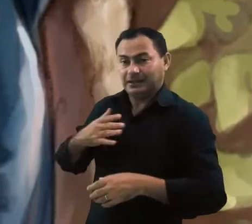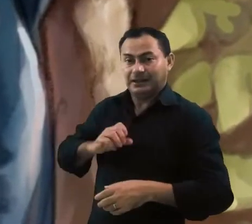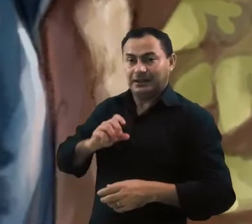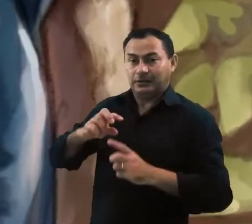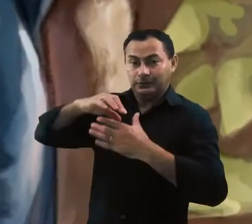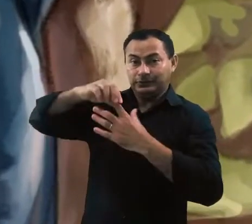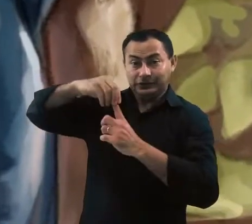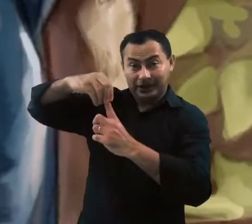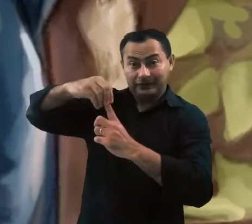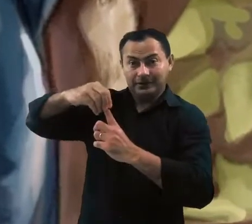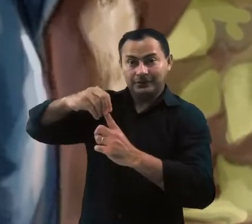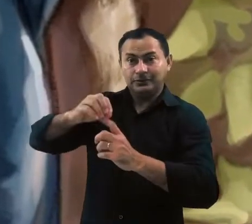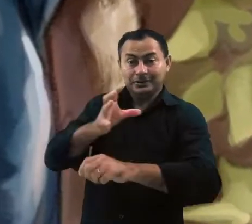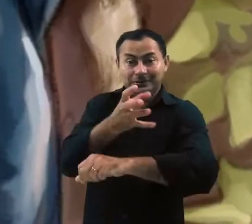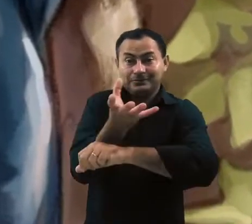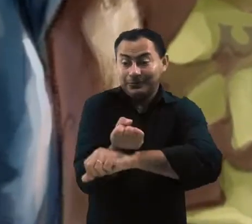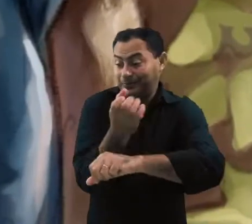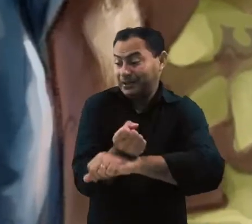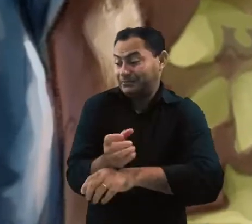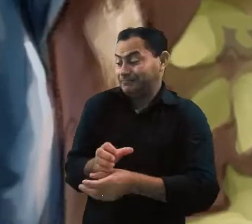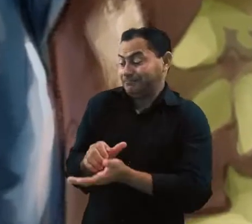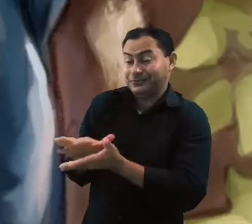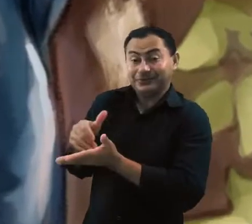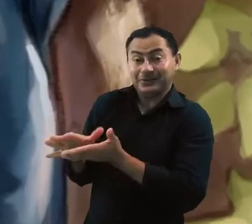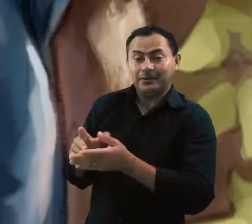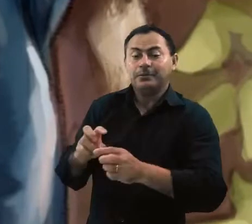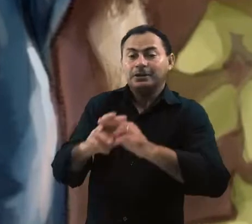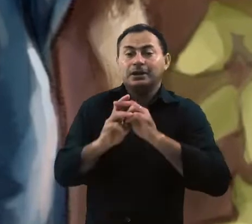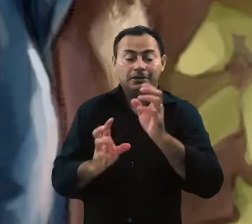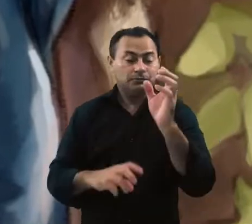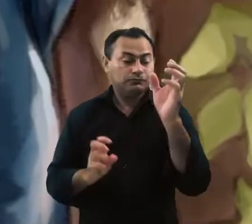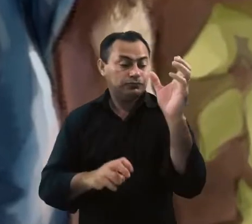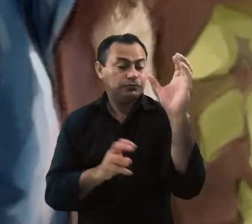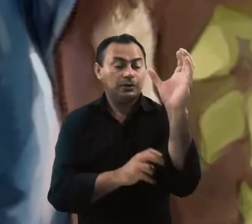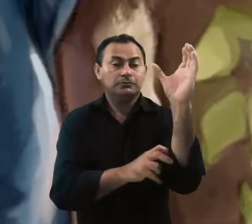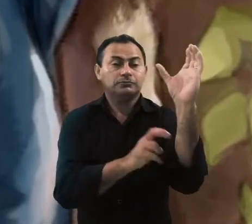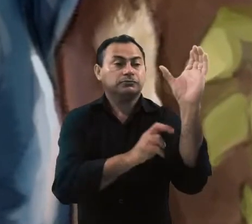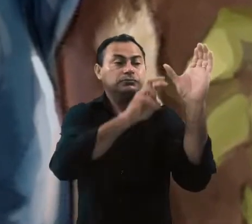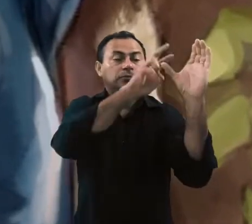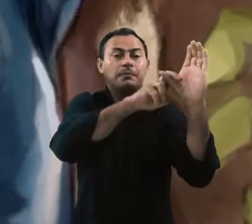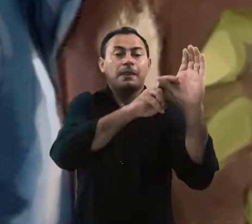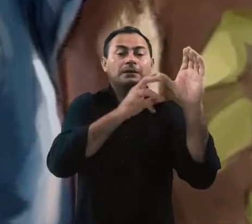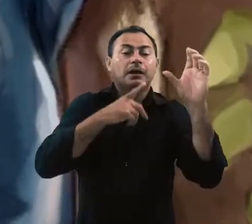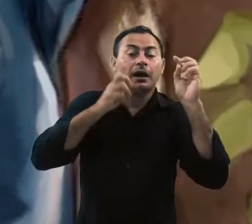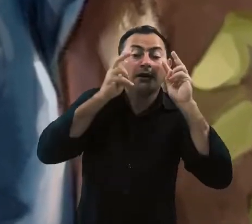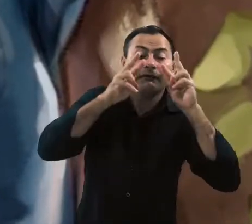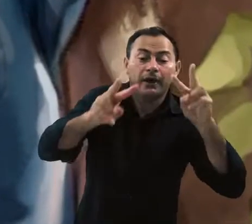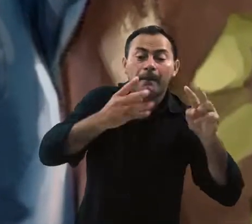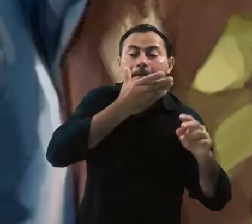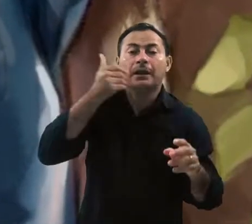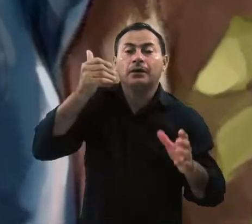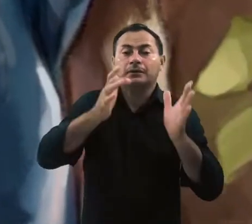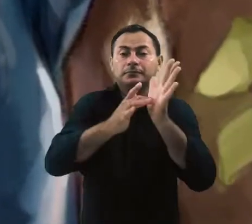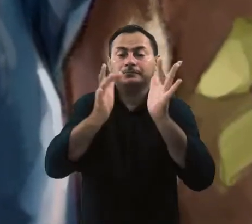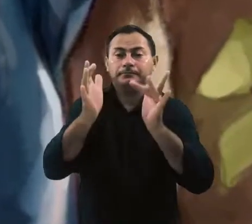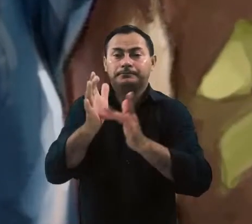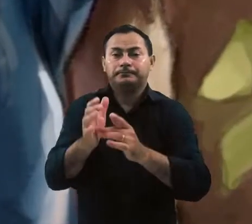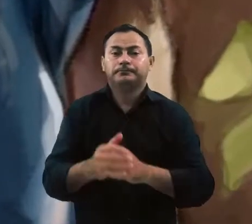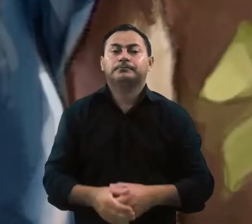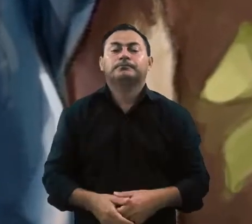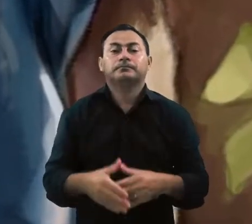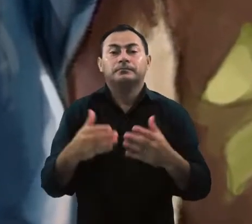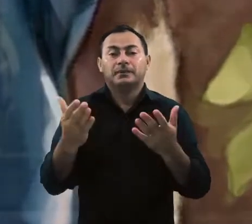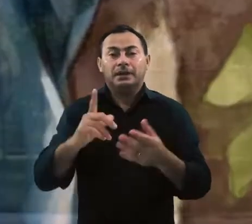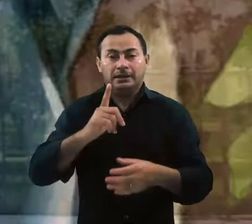facilitava nada para ele afinal ele era o chefe dos publicanos por isso ele acabou subindo numa árvore para ter uma visão melhor